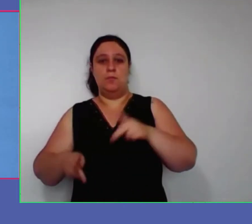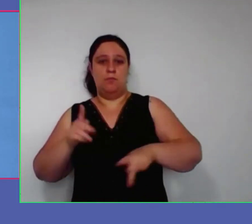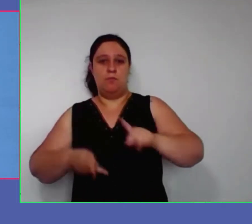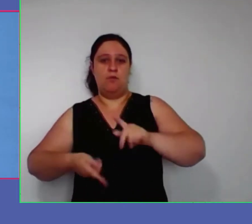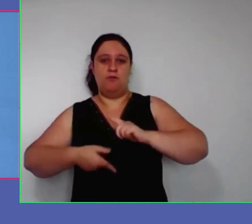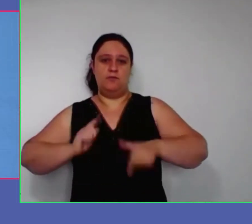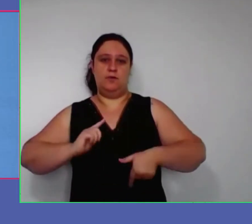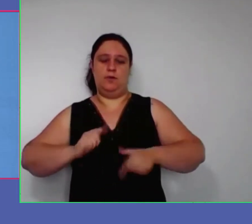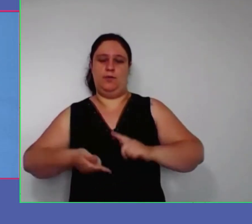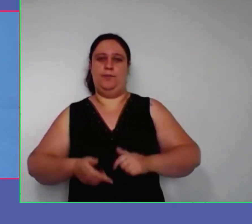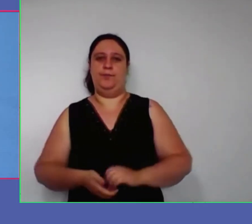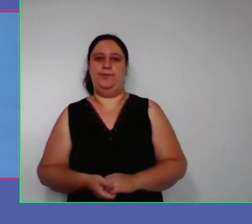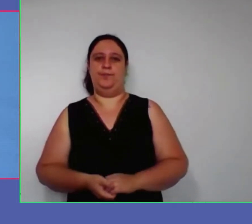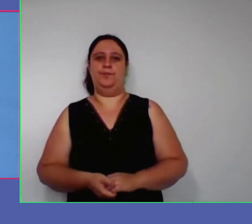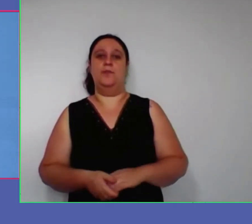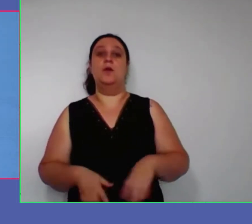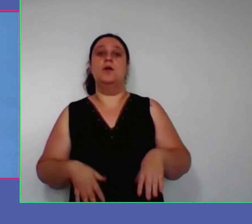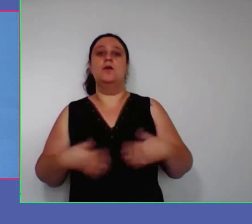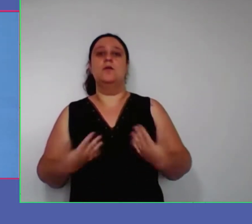Quando ele fez isso,